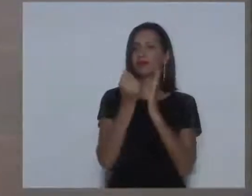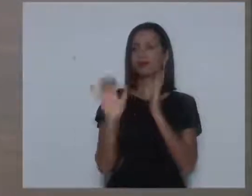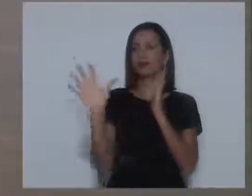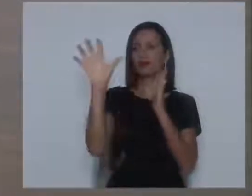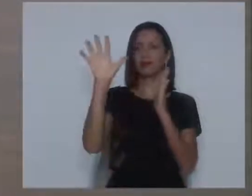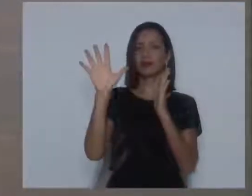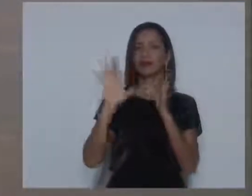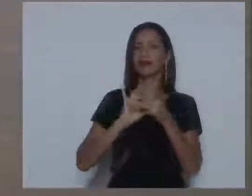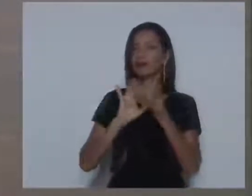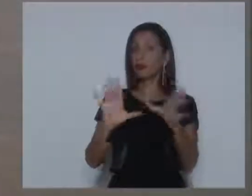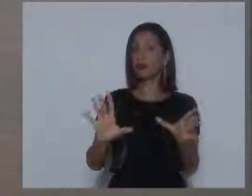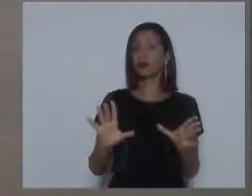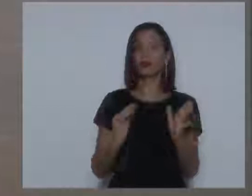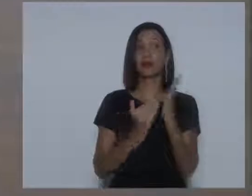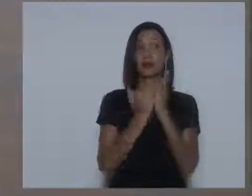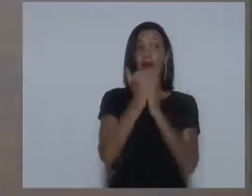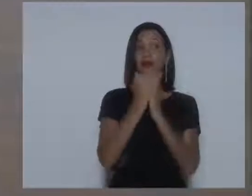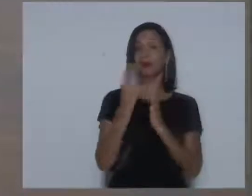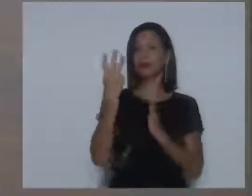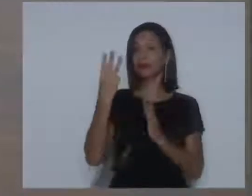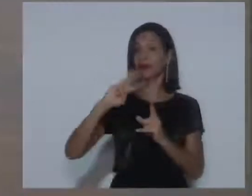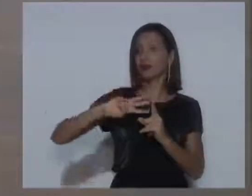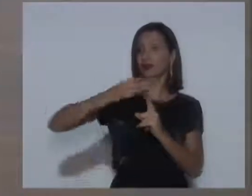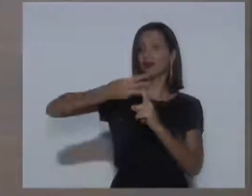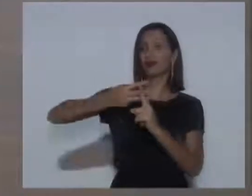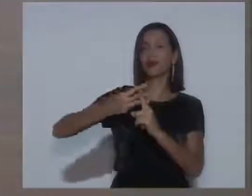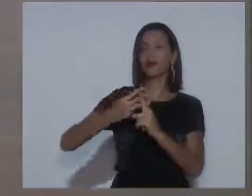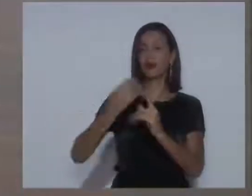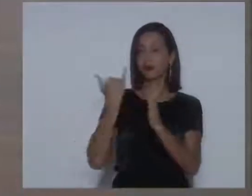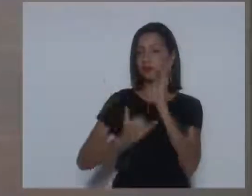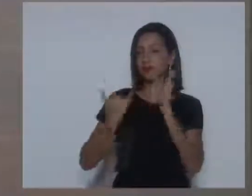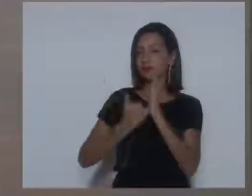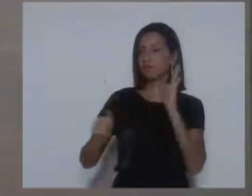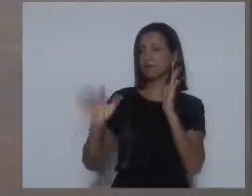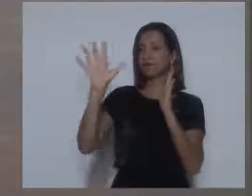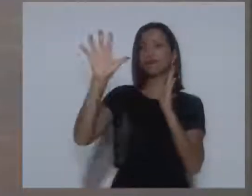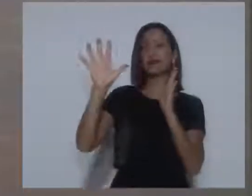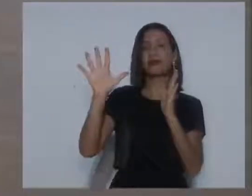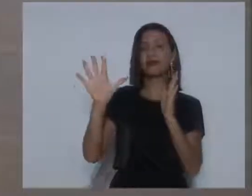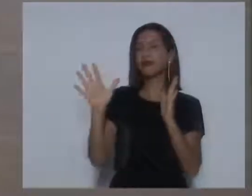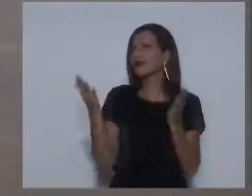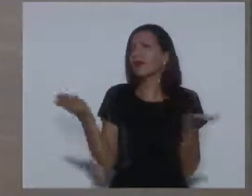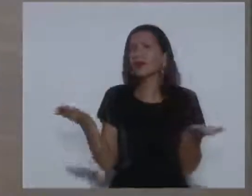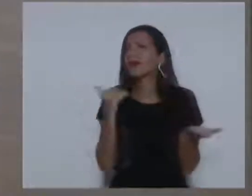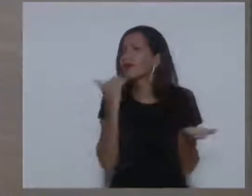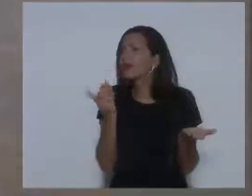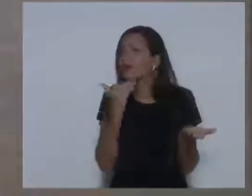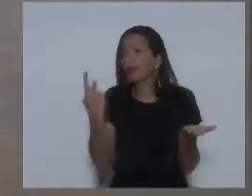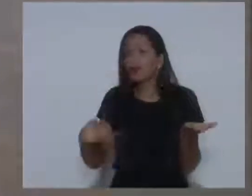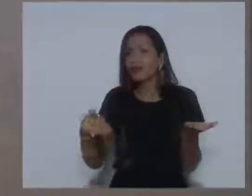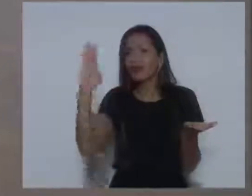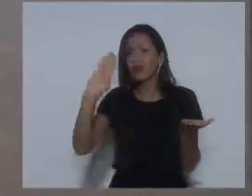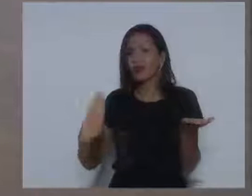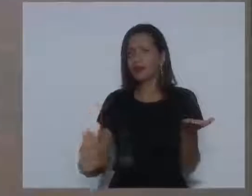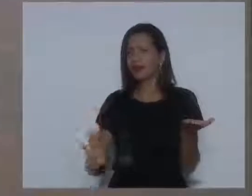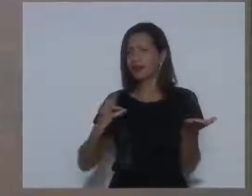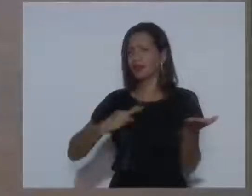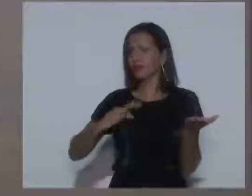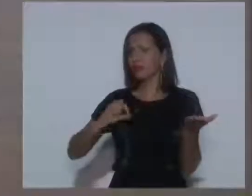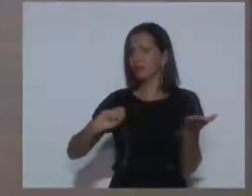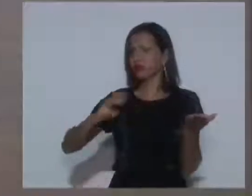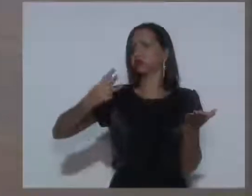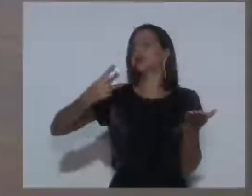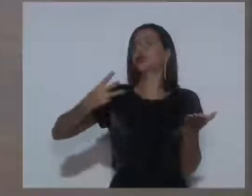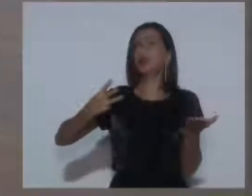autorizaram um aumento que é o triplo da inflação. Nada nesse país, imagine, o salário das pessoas não triplicam